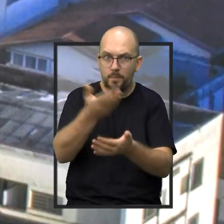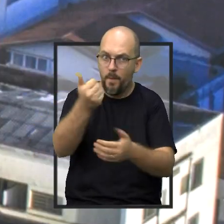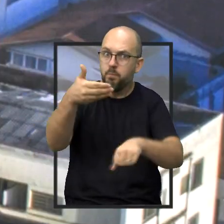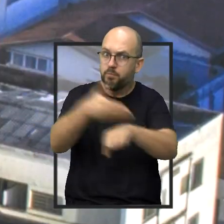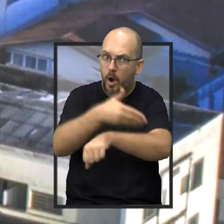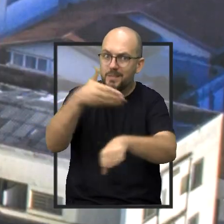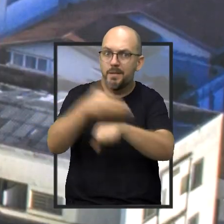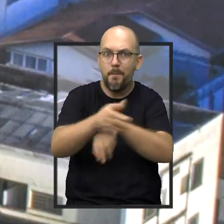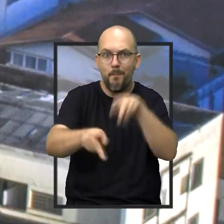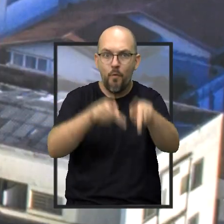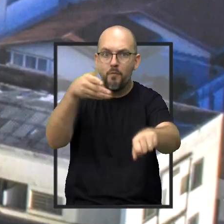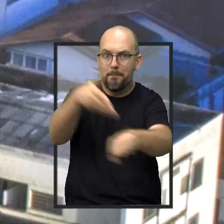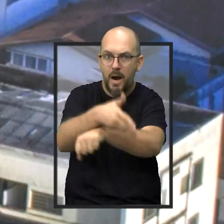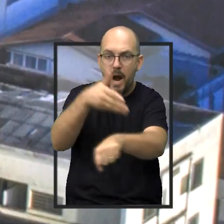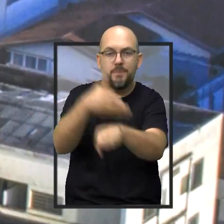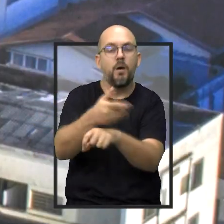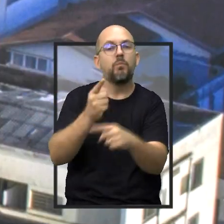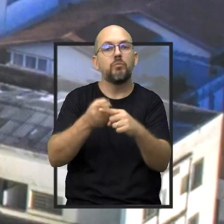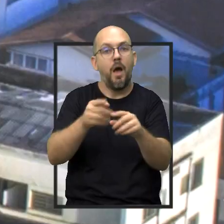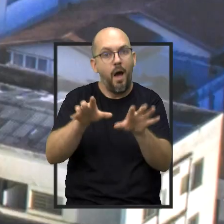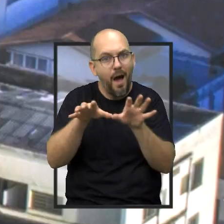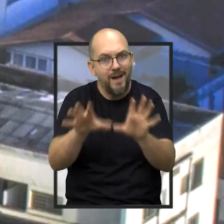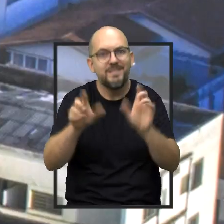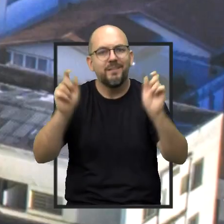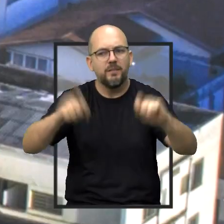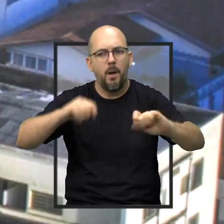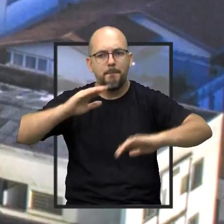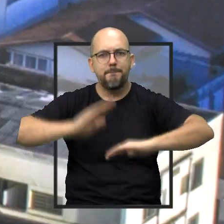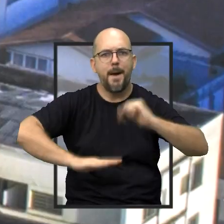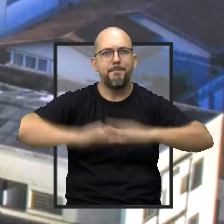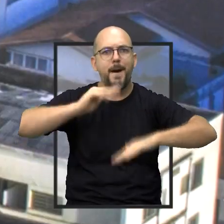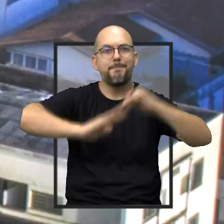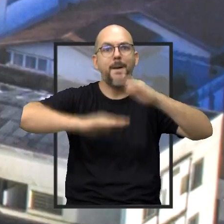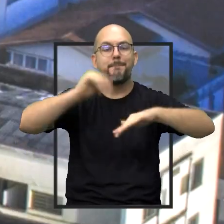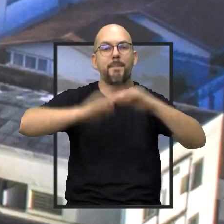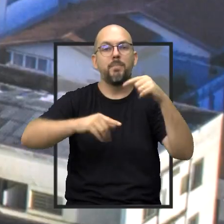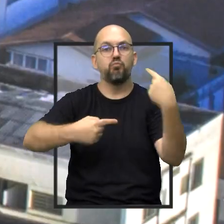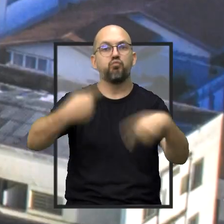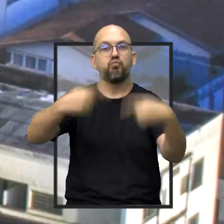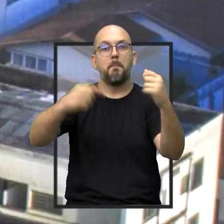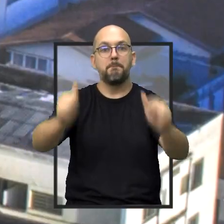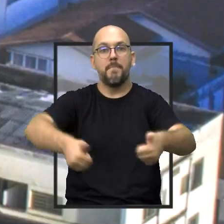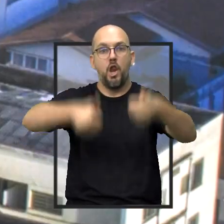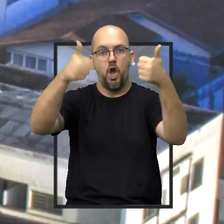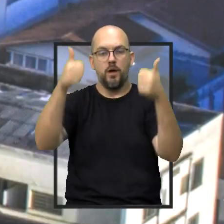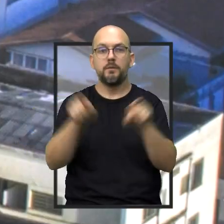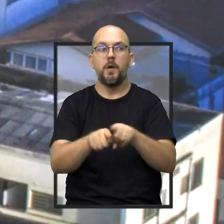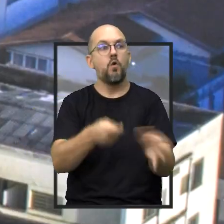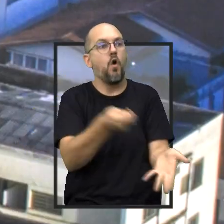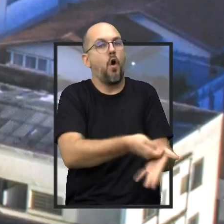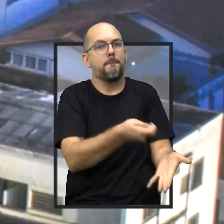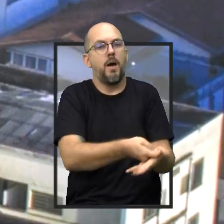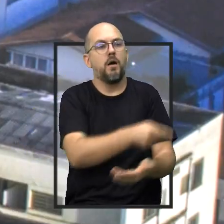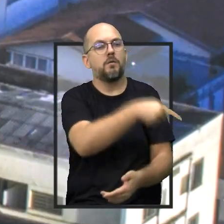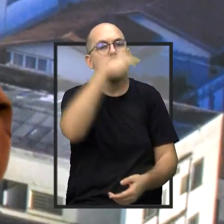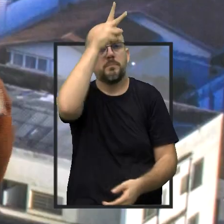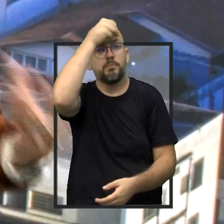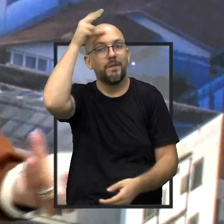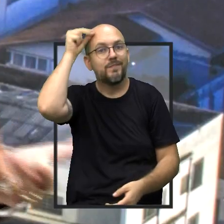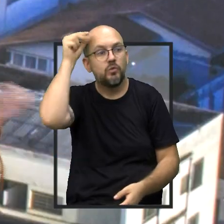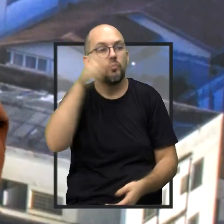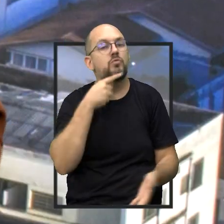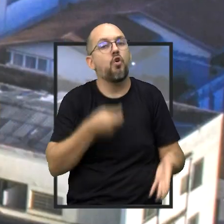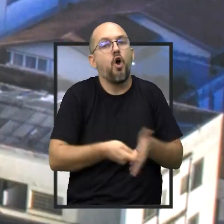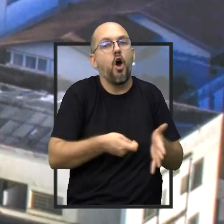a participação, porque só assim a gente vai conseguir construir políticas públicas melhores, né? E cobrar da prefeitura,